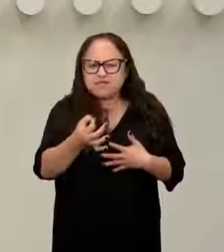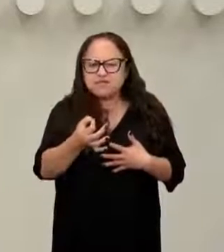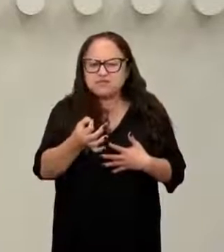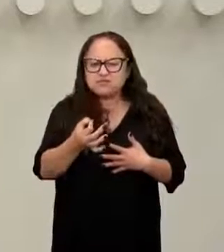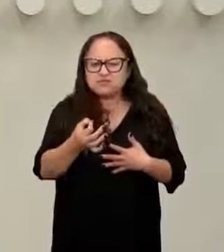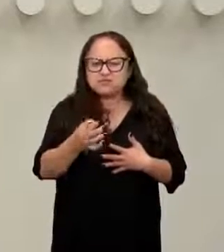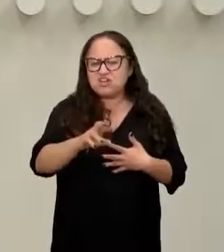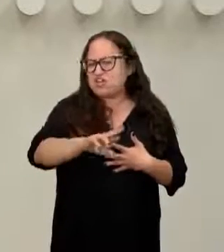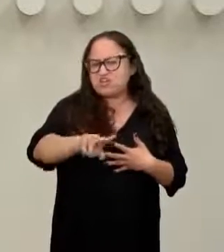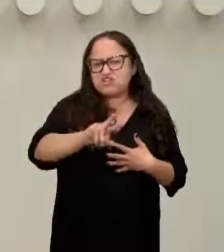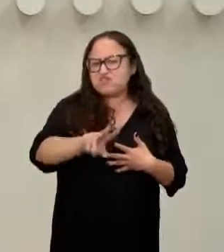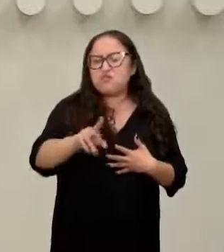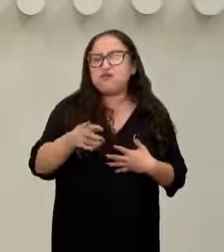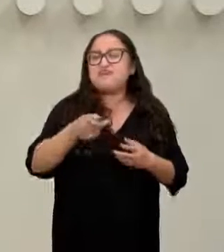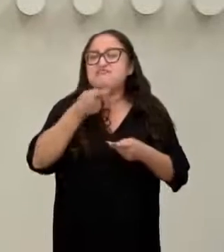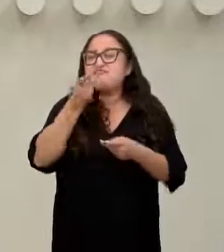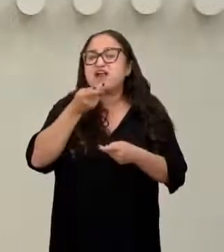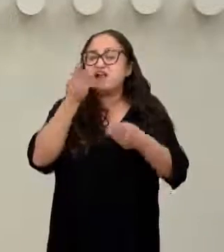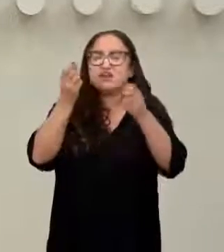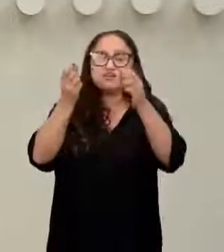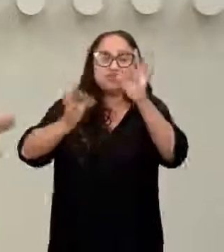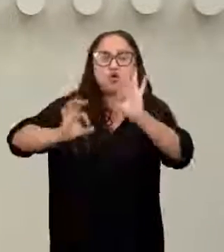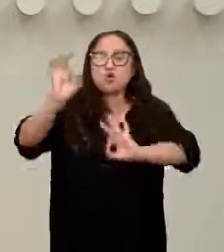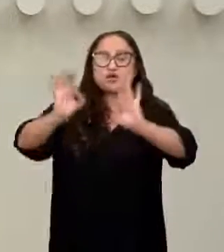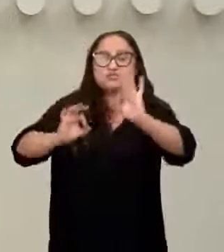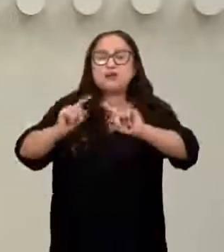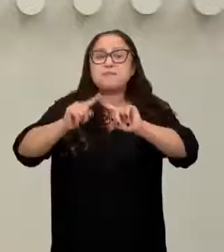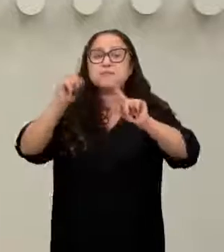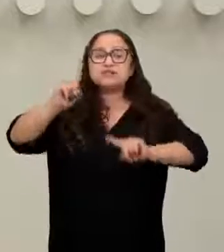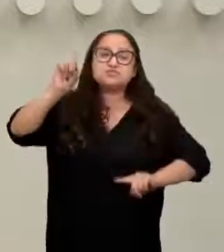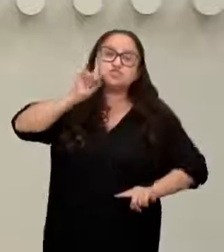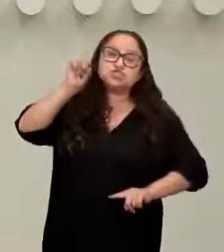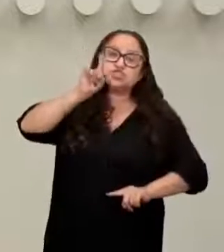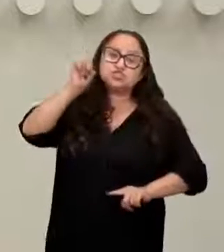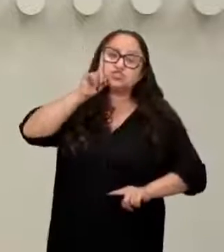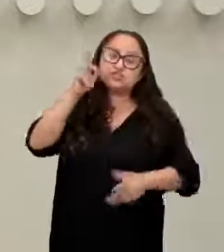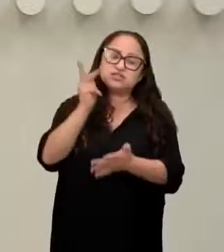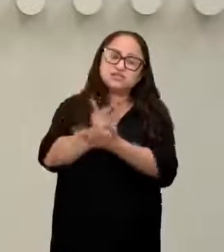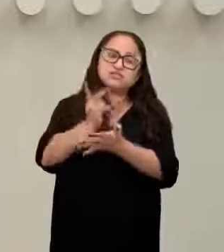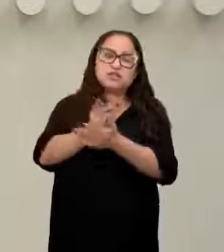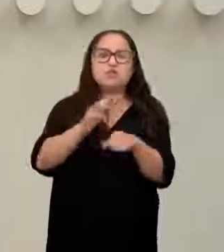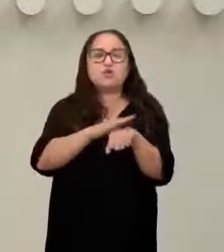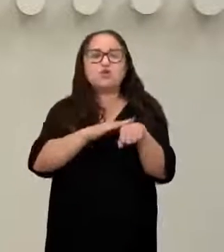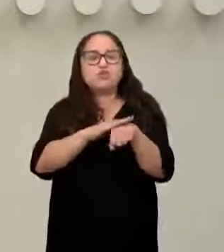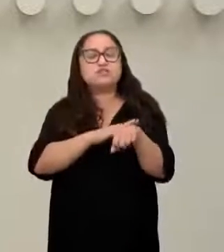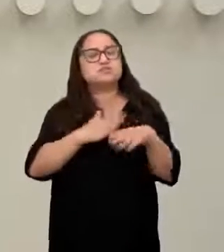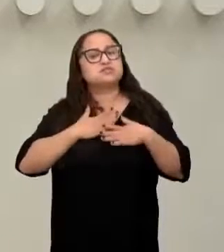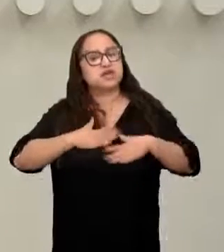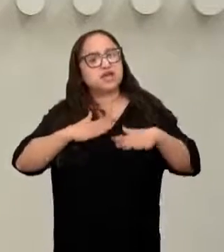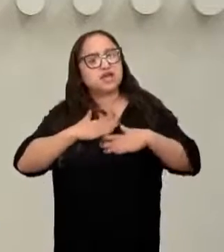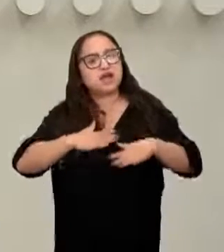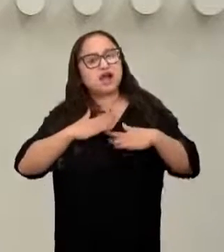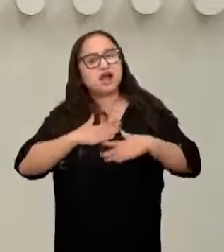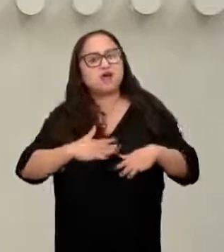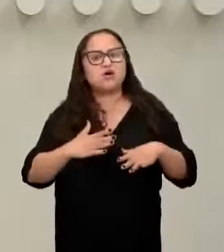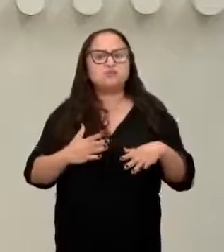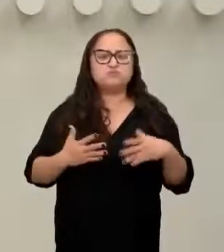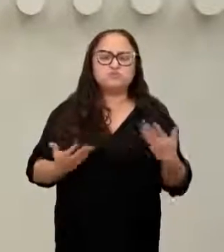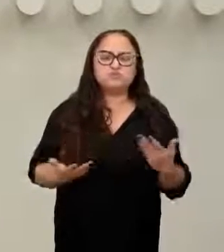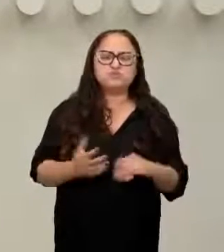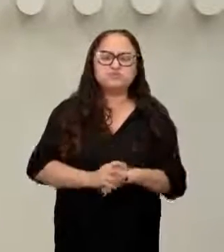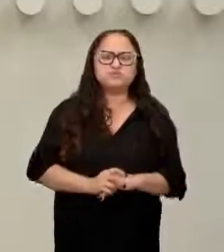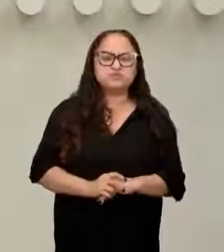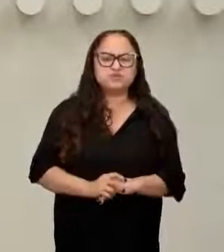até falando, eu tenho que organizar, né? Mas no dia a dia, a gente acaba conversando de maneira bem leve e tranquila. Agora, quando eu venho, por exemplo,